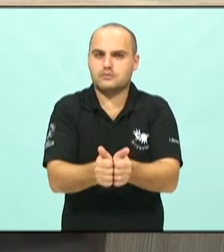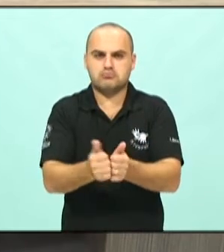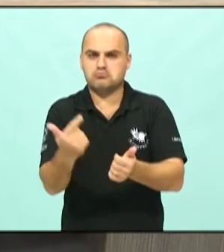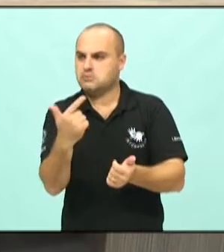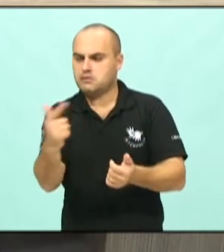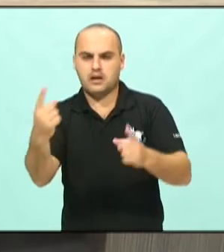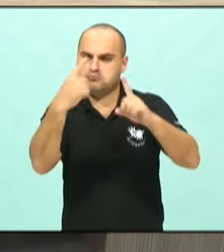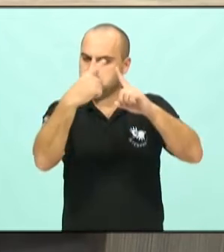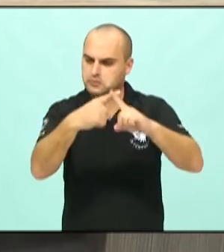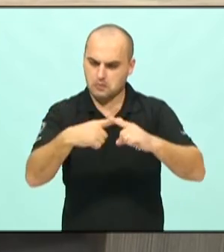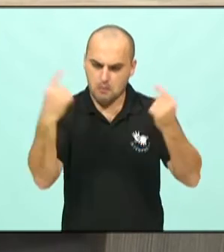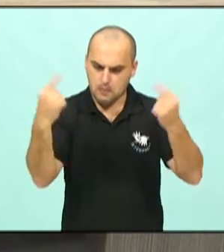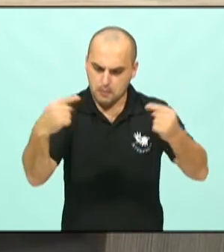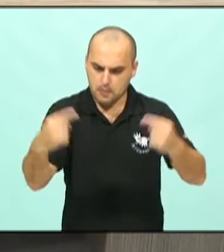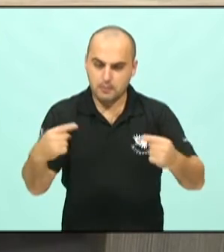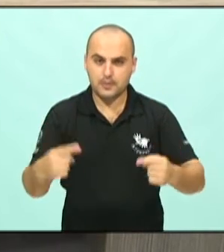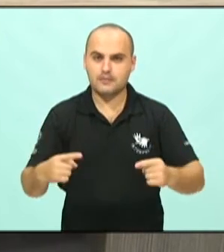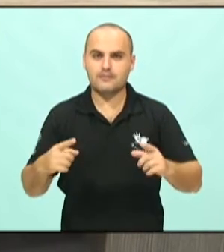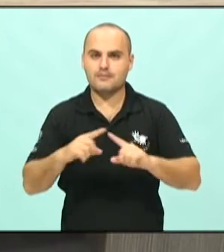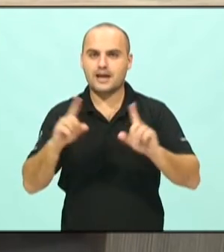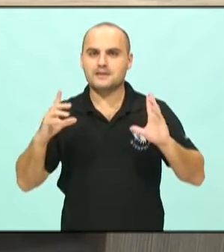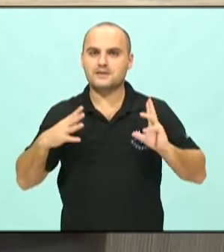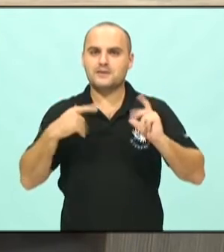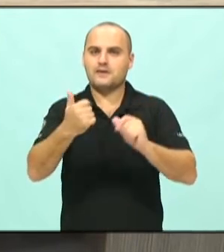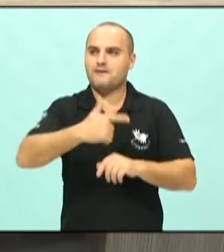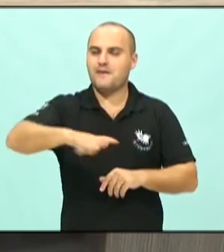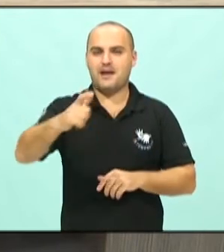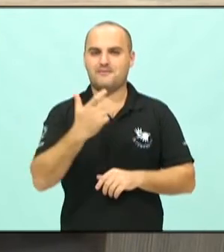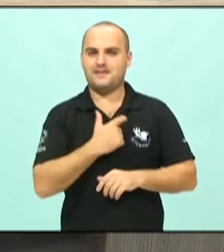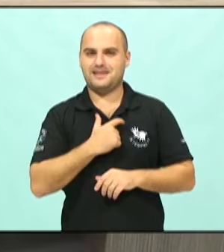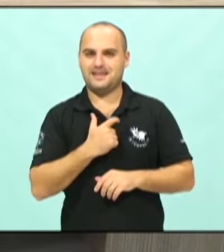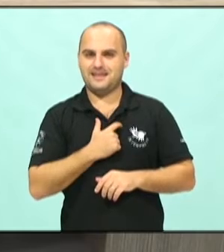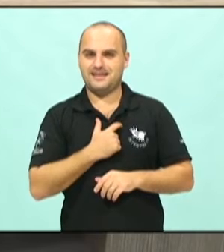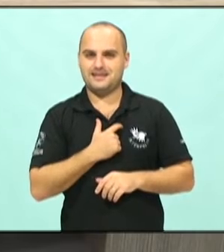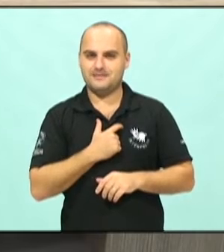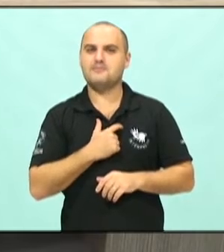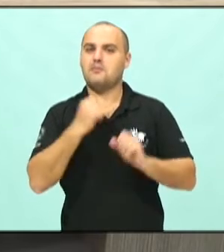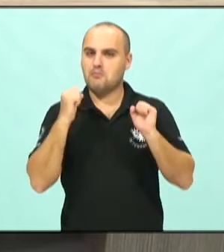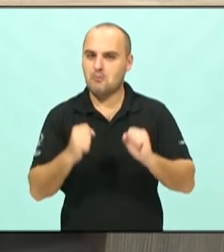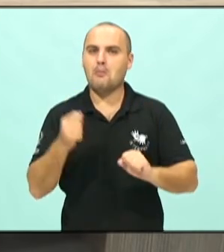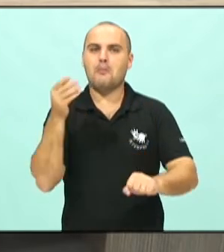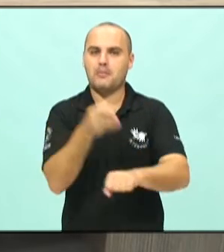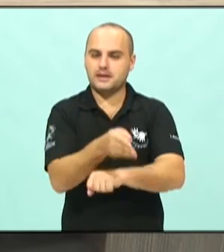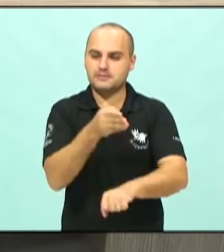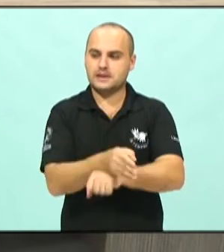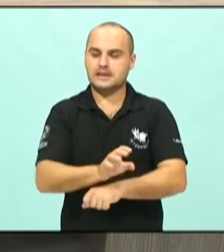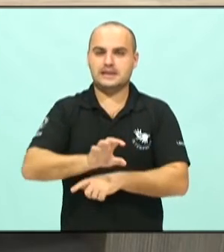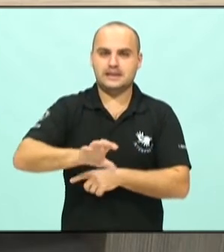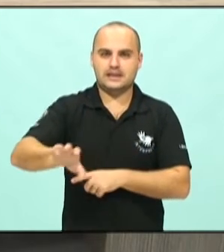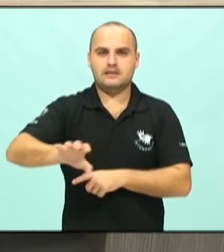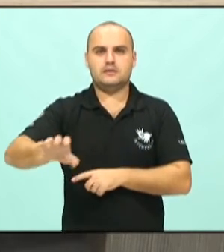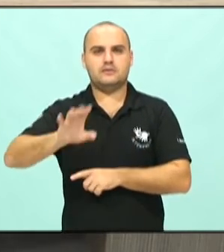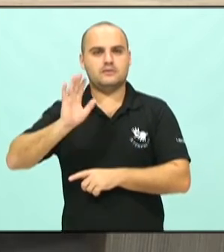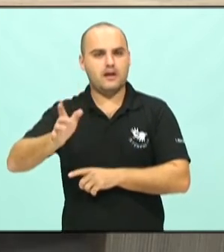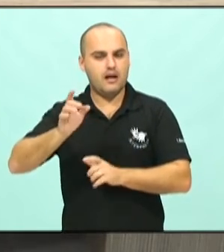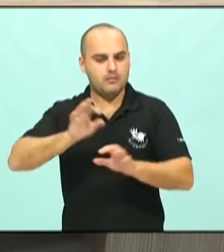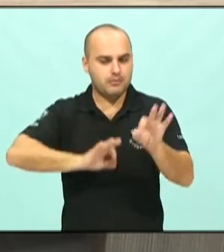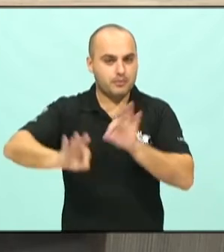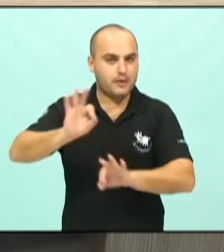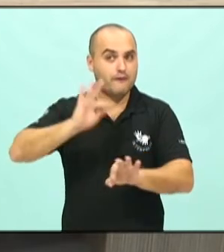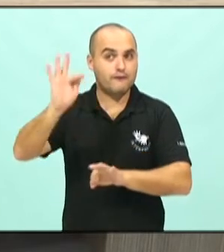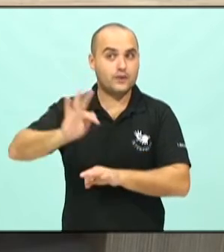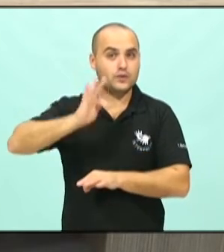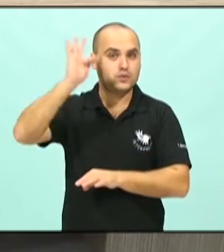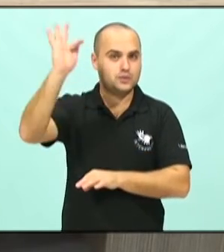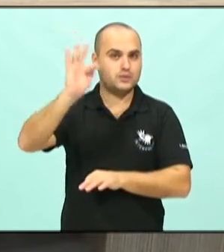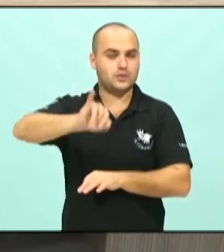competição, que todos participem, saem com a sua medalhinha, mas eles também podem participar nesse processo, já preparando para um futuro atleta do GEI, do